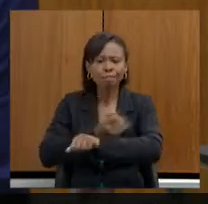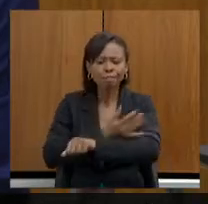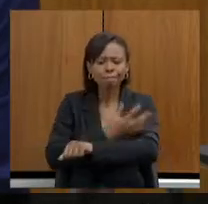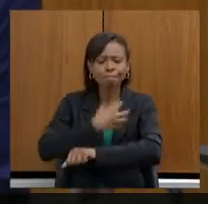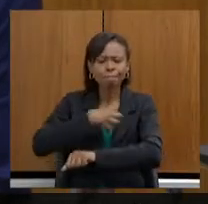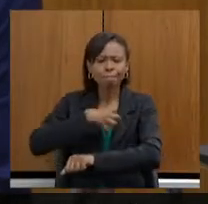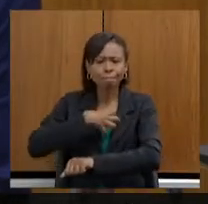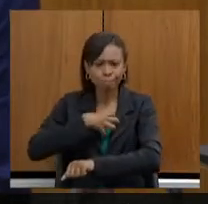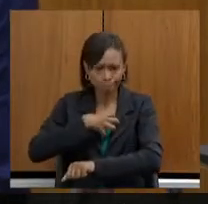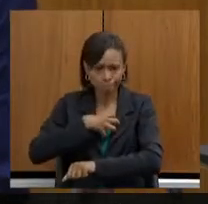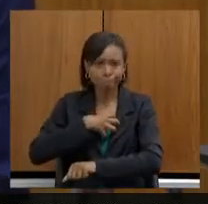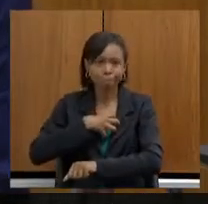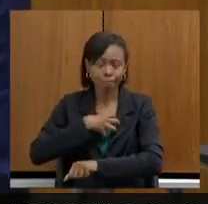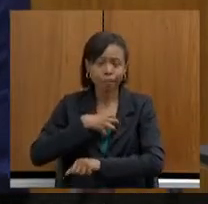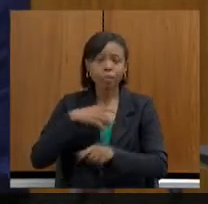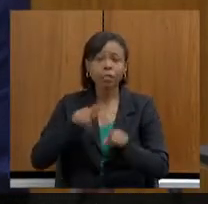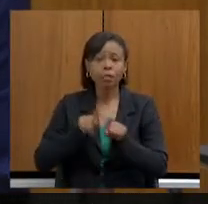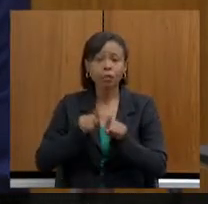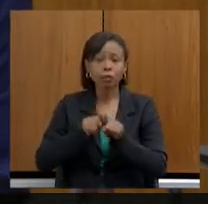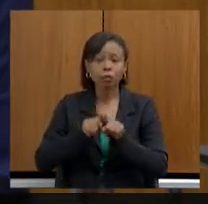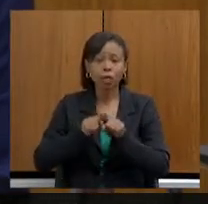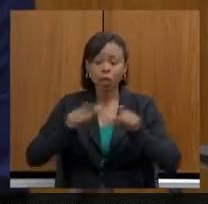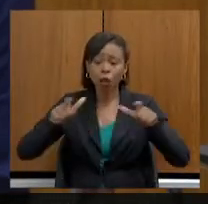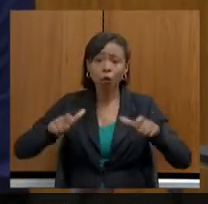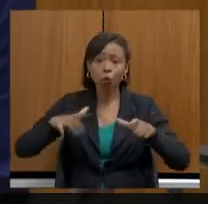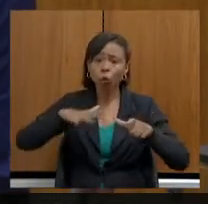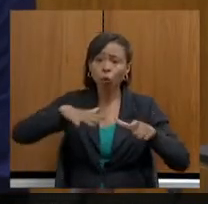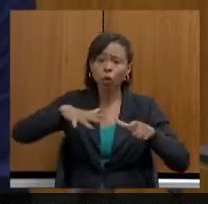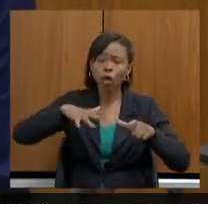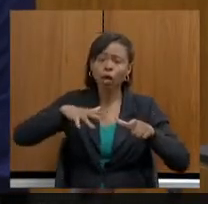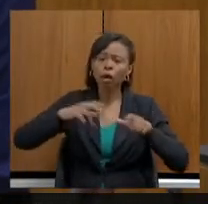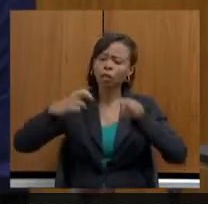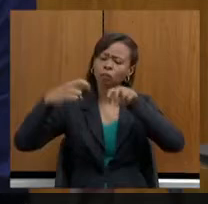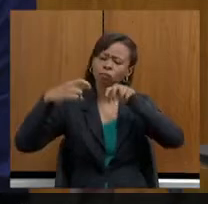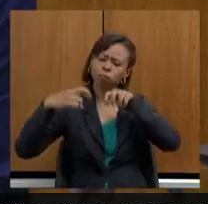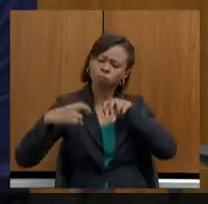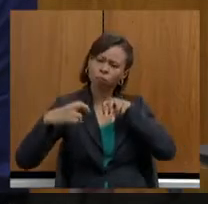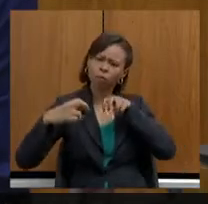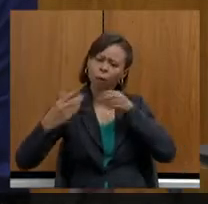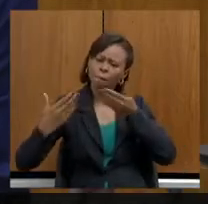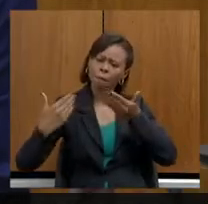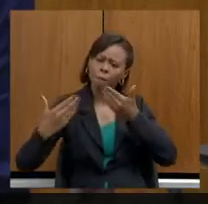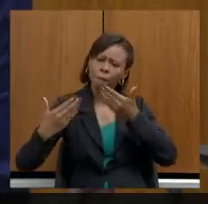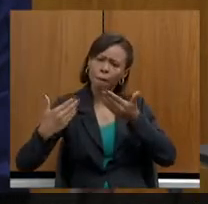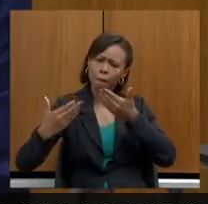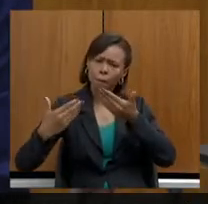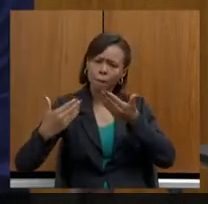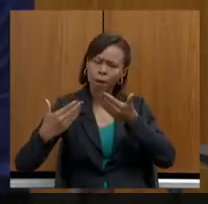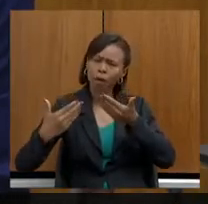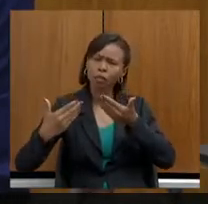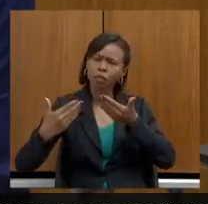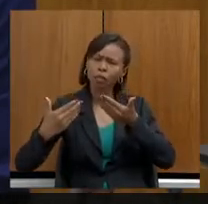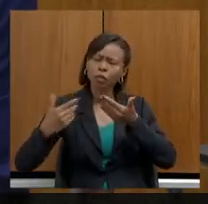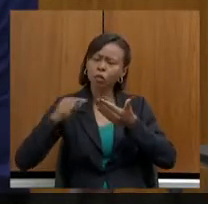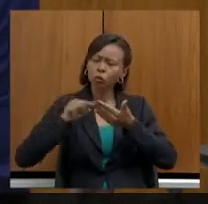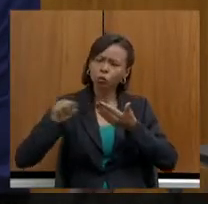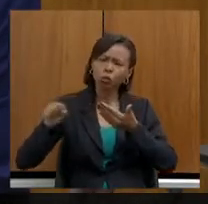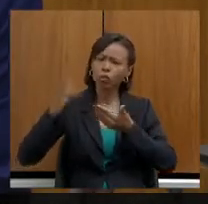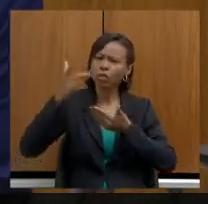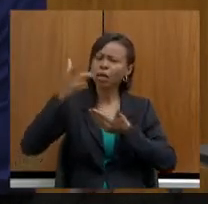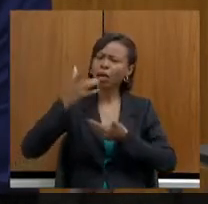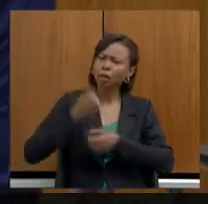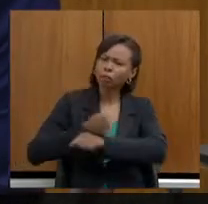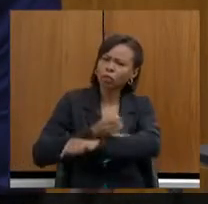a disponibilização de espaços de escuta e acolhimento das demandas emocionais alunos o